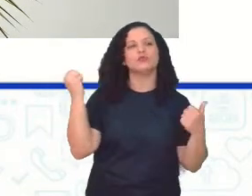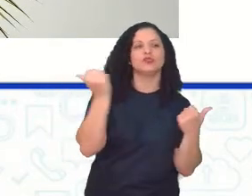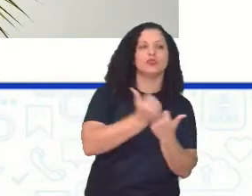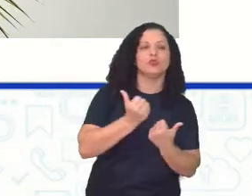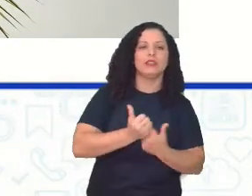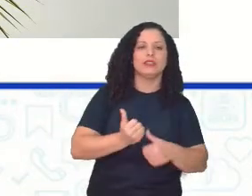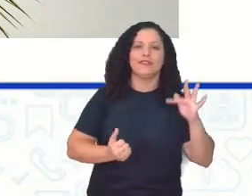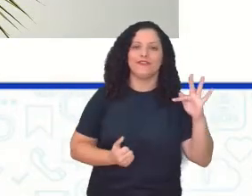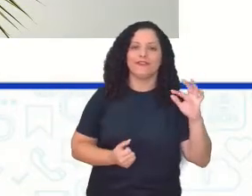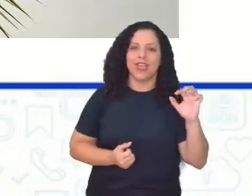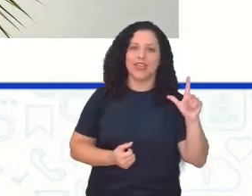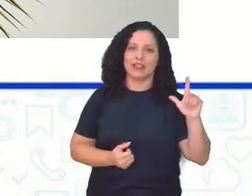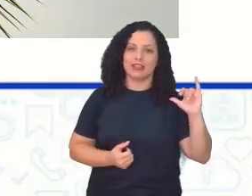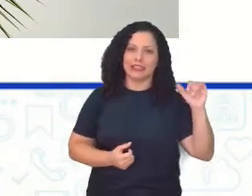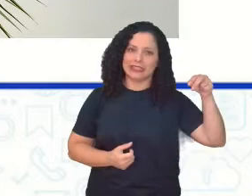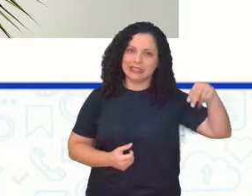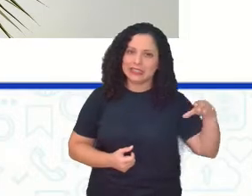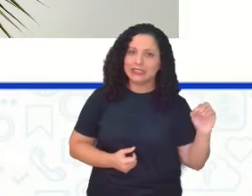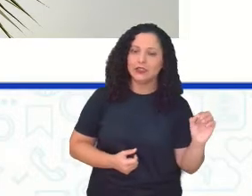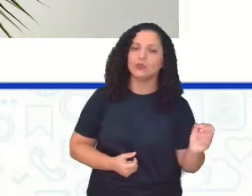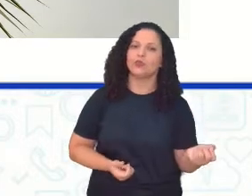o mesmo significante.